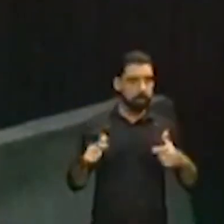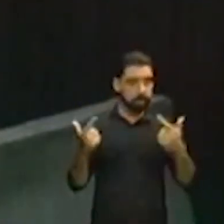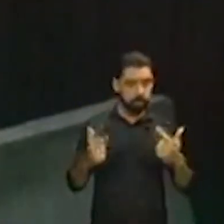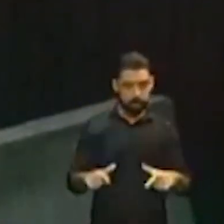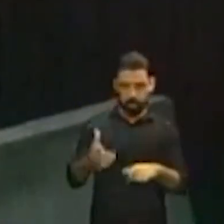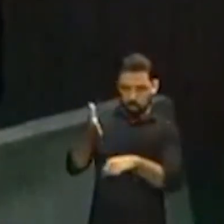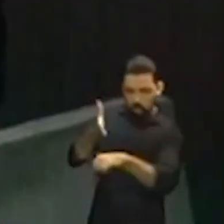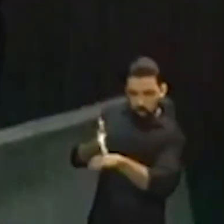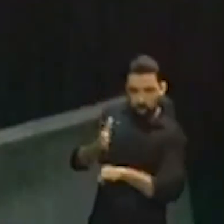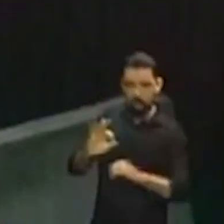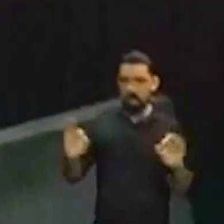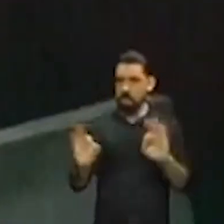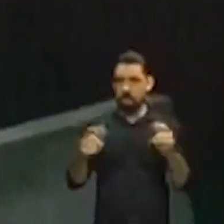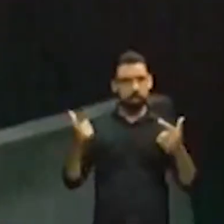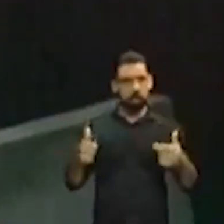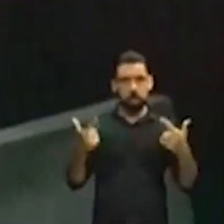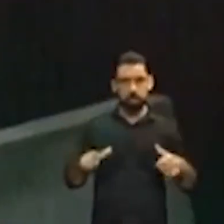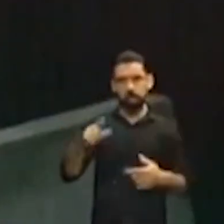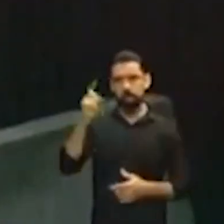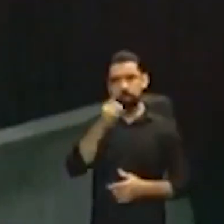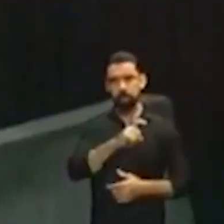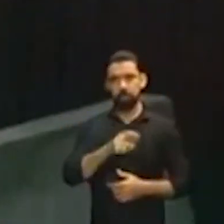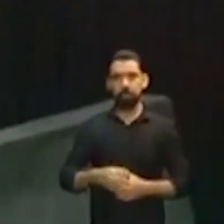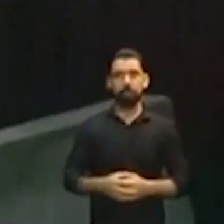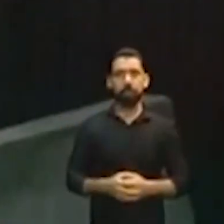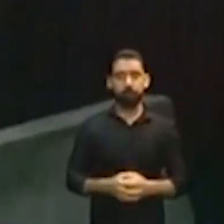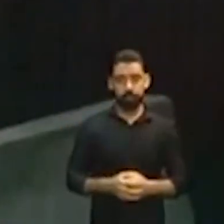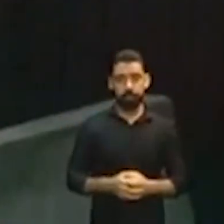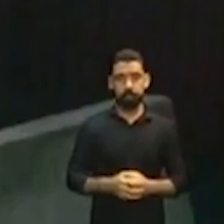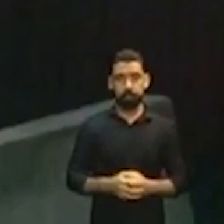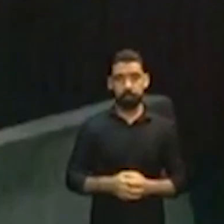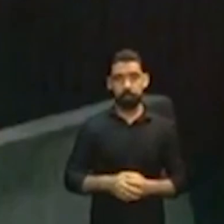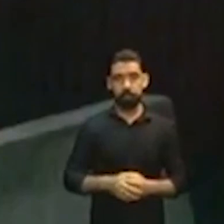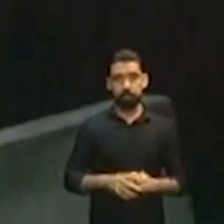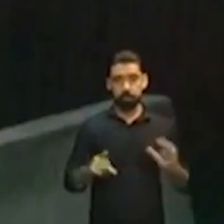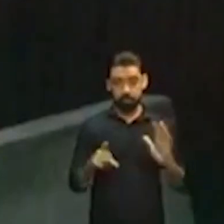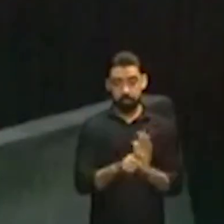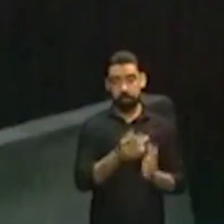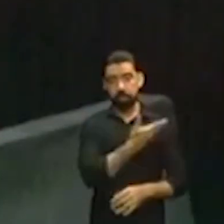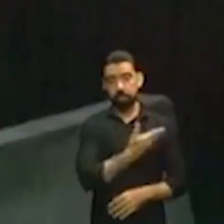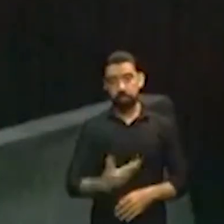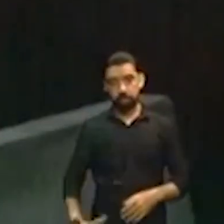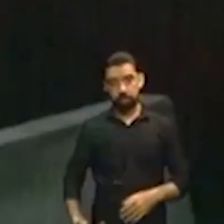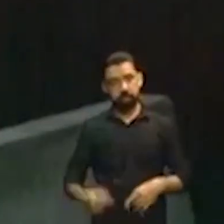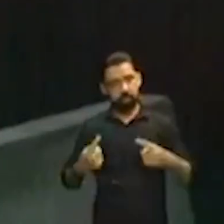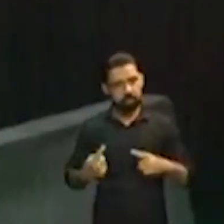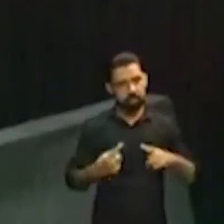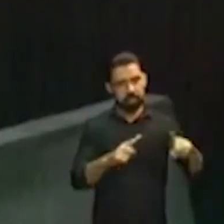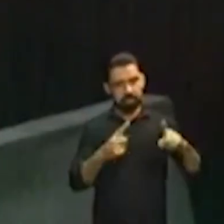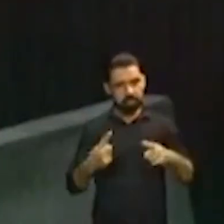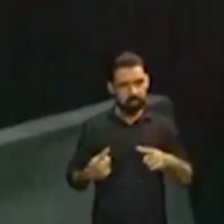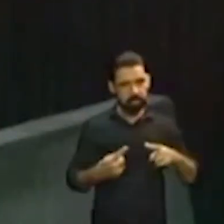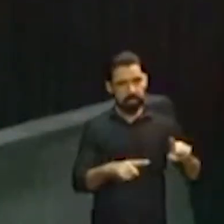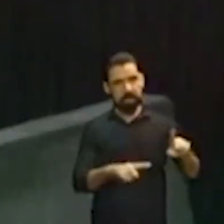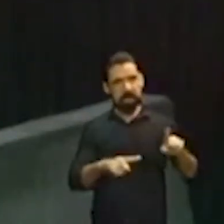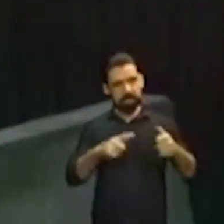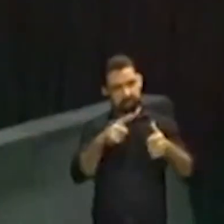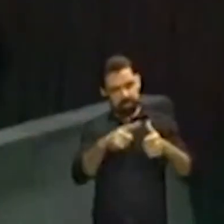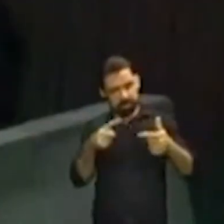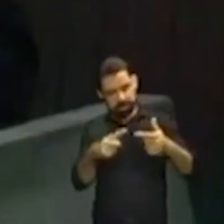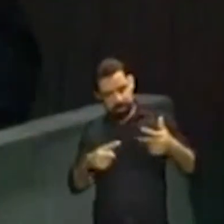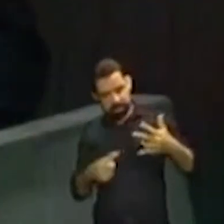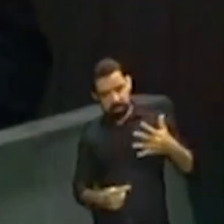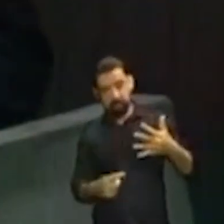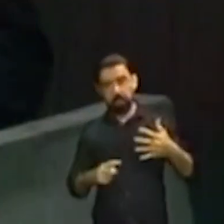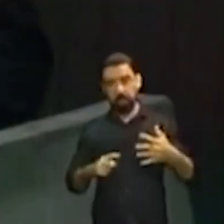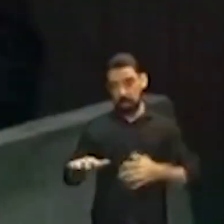existe interferência. Não existe. O nosso presidente é cobrado, é perseguido de todo jeito.